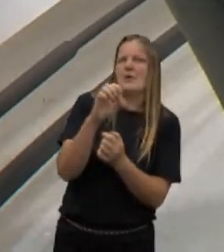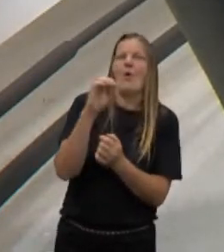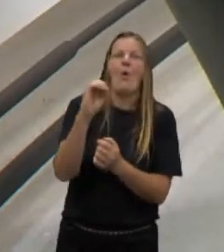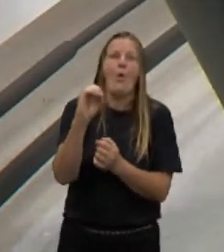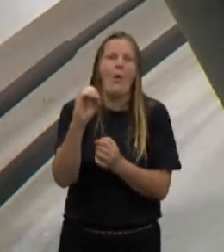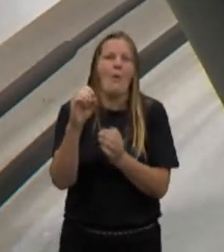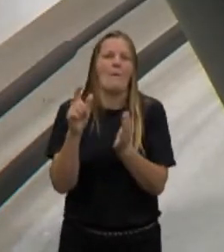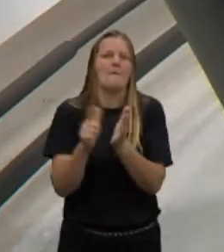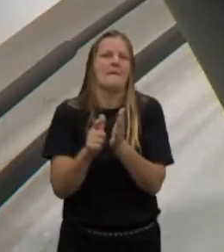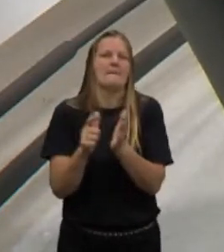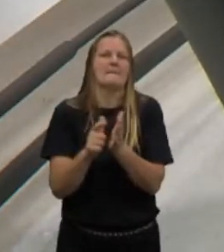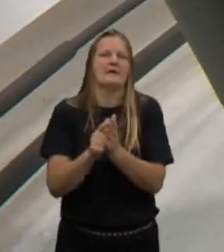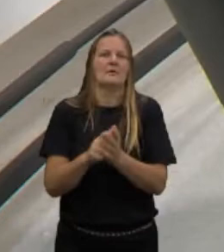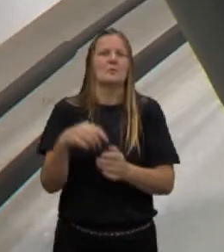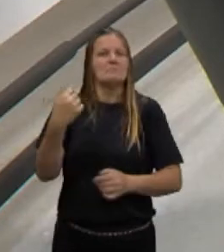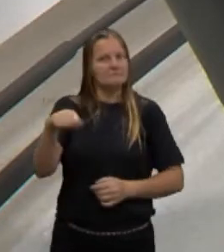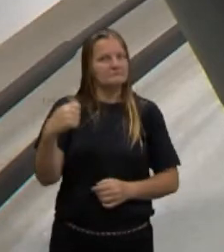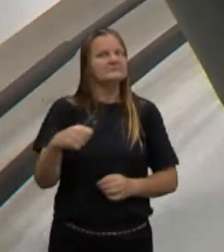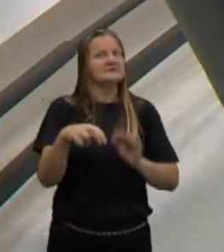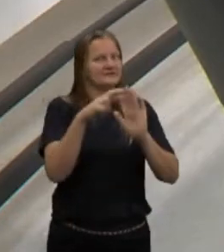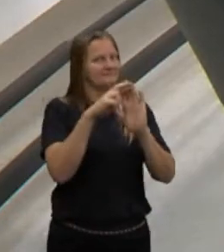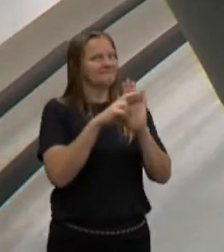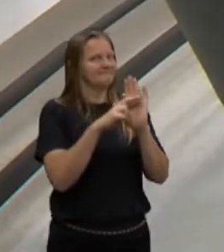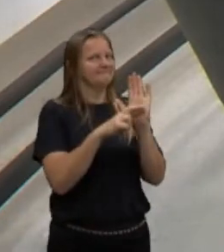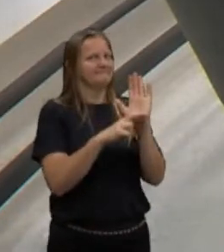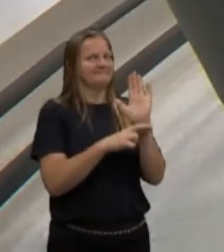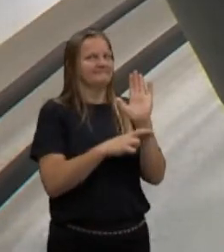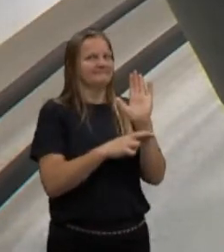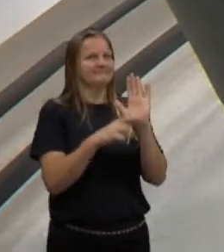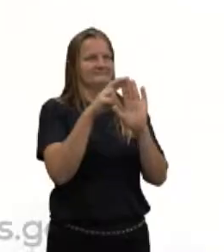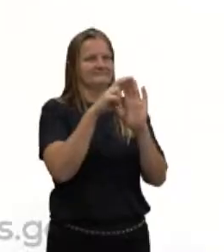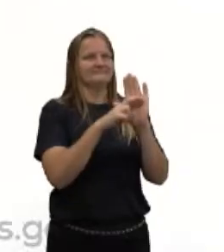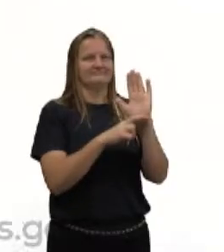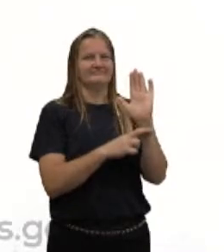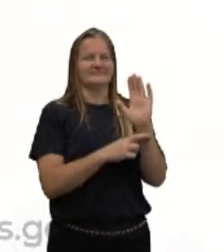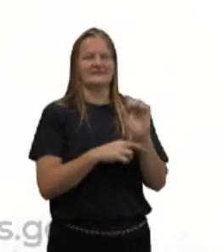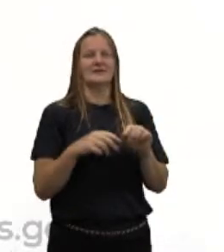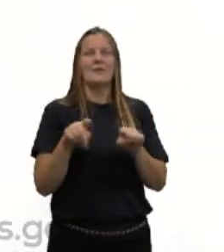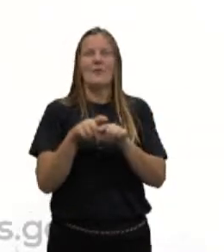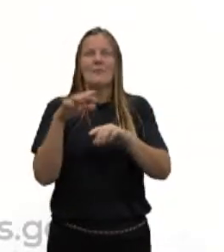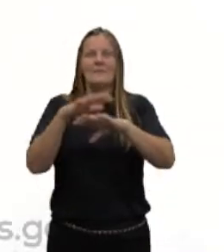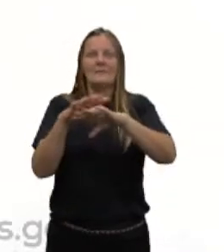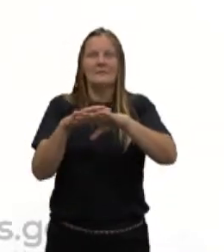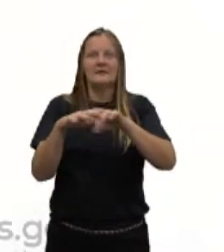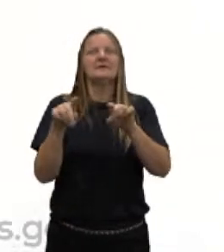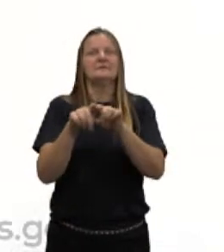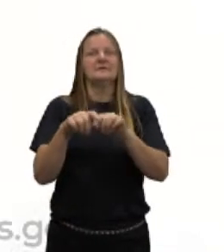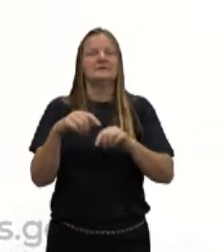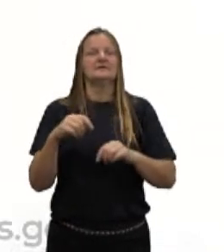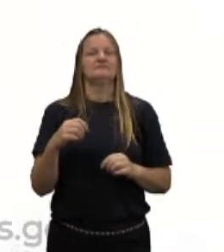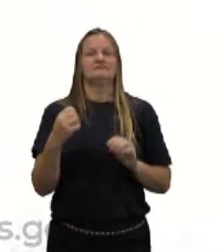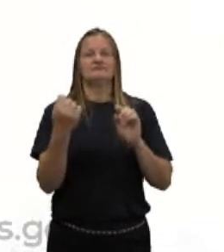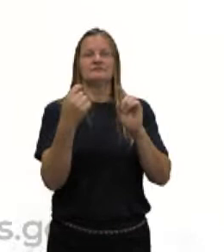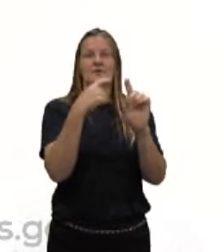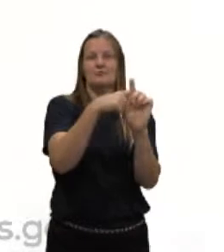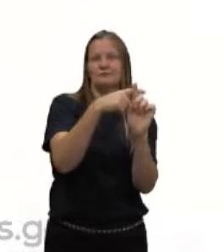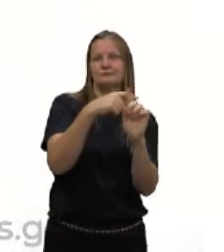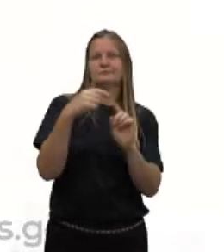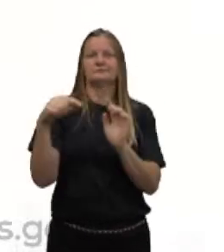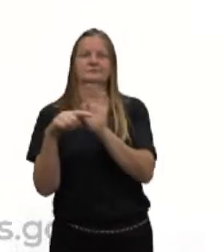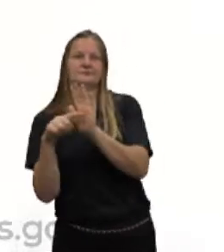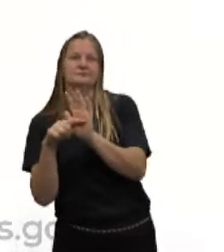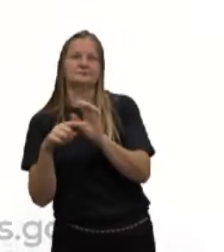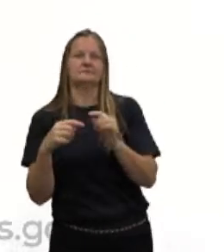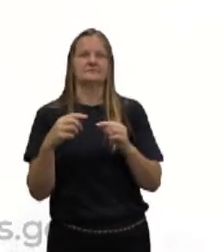de papel, porque eu preciso manter a estrutura. Uhum. É que nem, Kátia, lá na matemática, a questão dos sinais, né? Tu mantém os sinais, tu